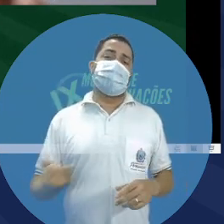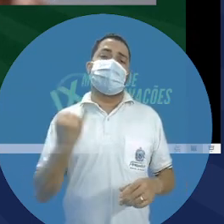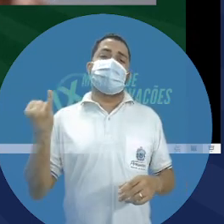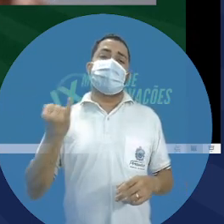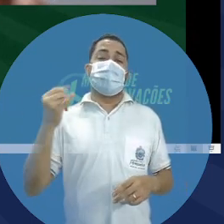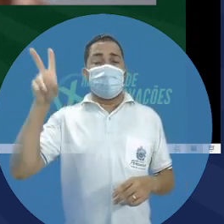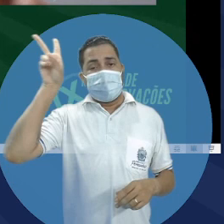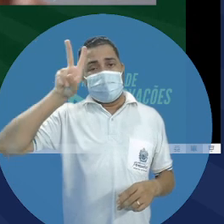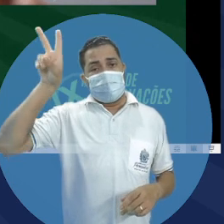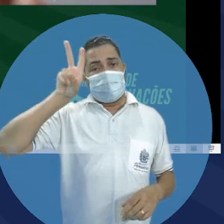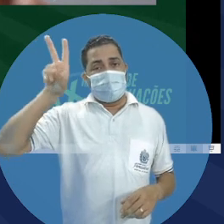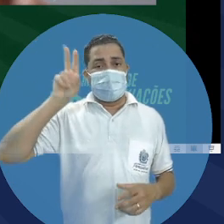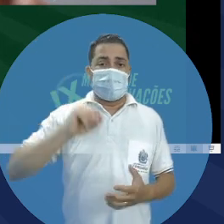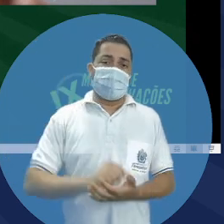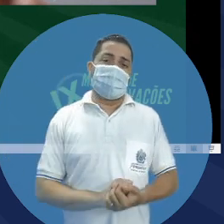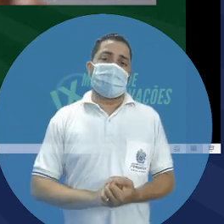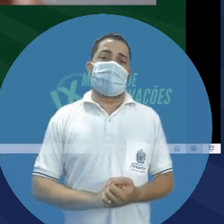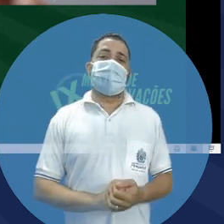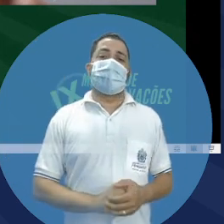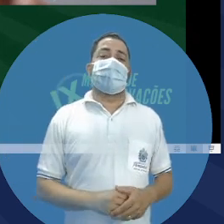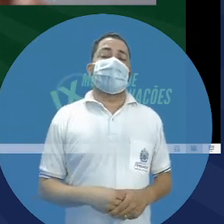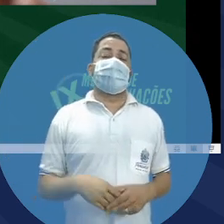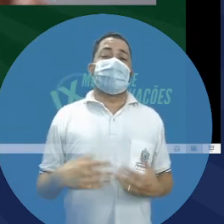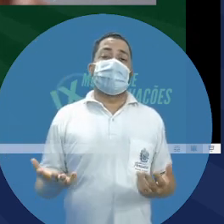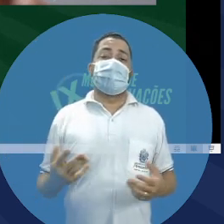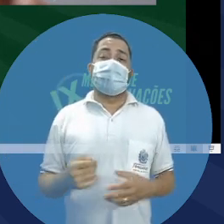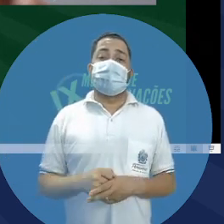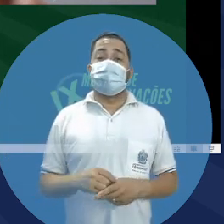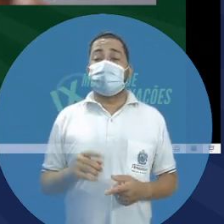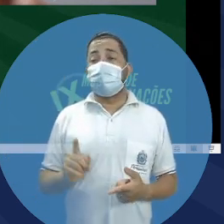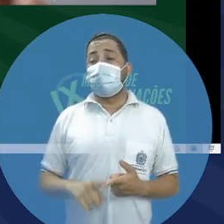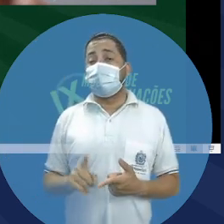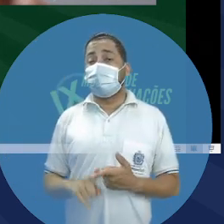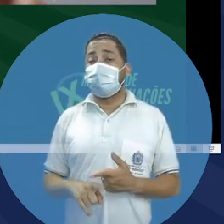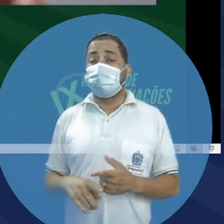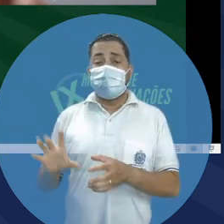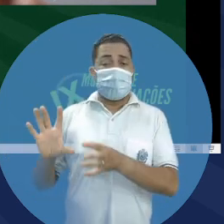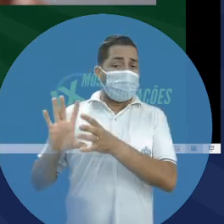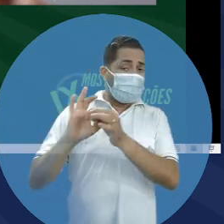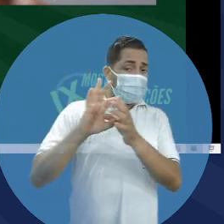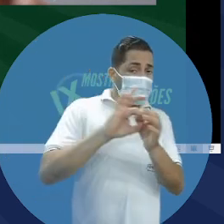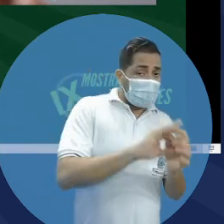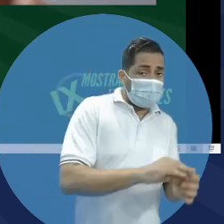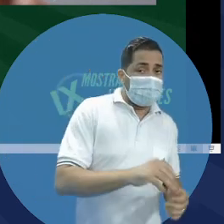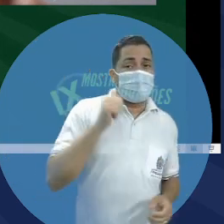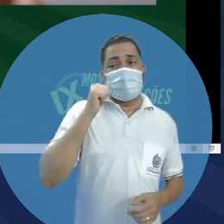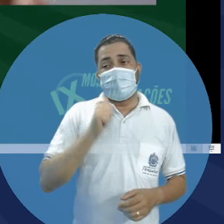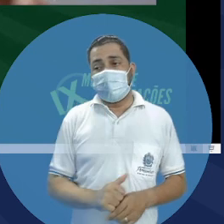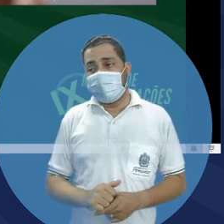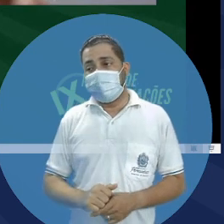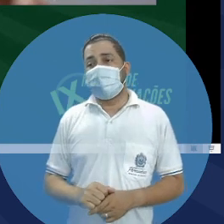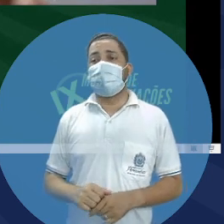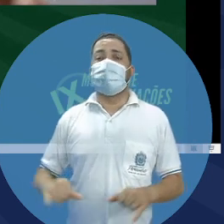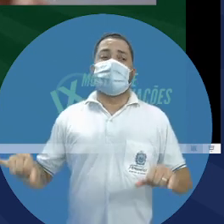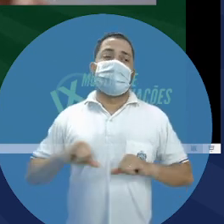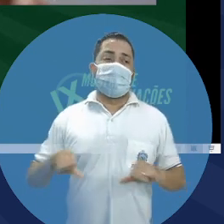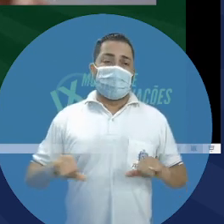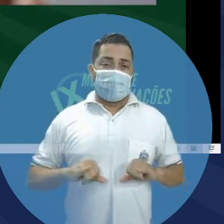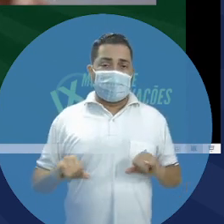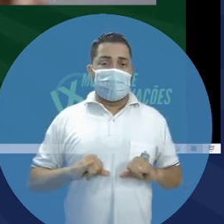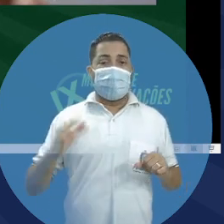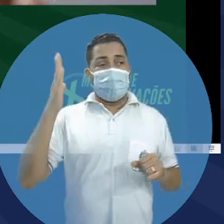história, né, todo esse contexto que a mulher ela vem sofrendo, que a gente sabe que é